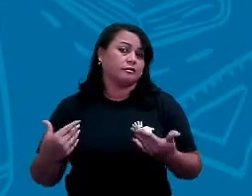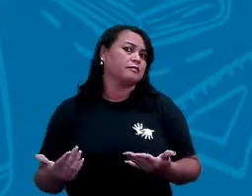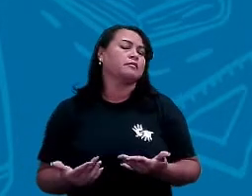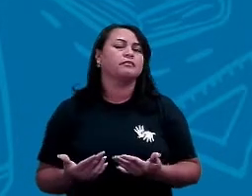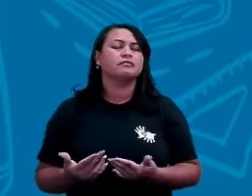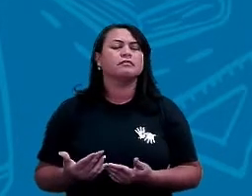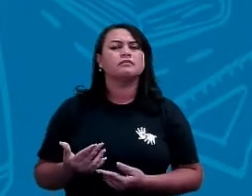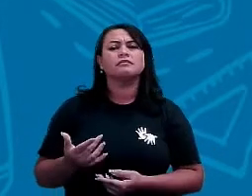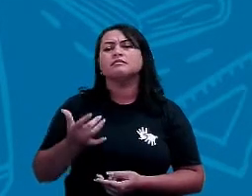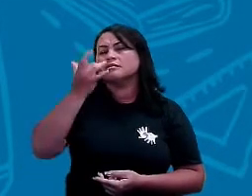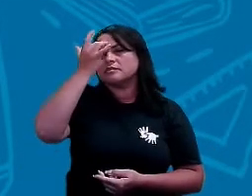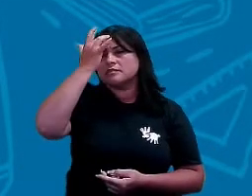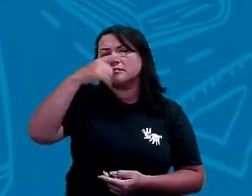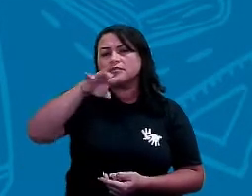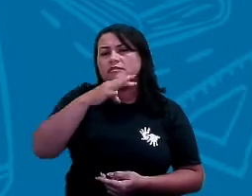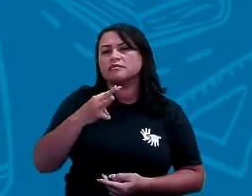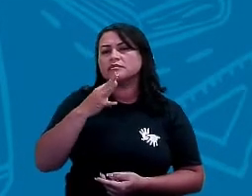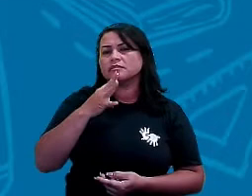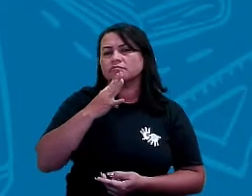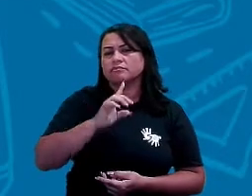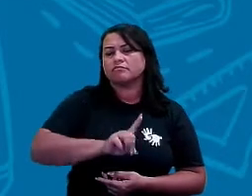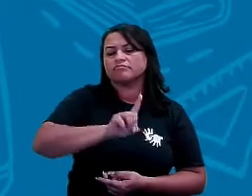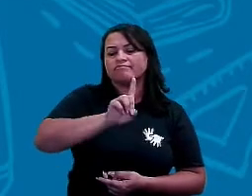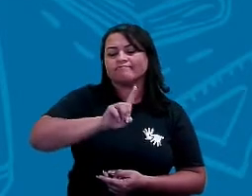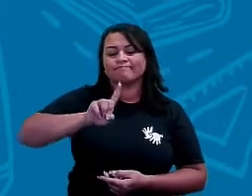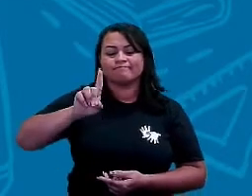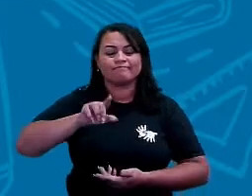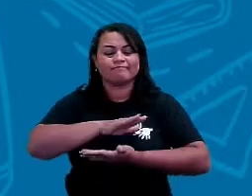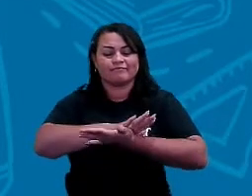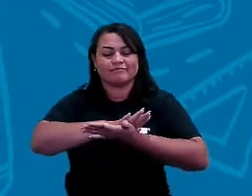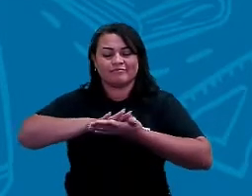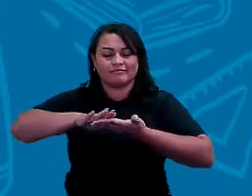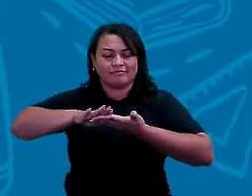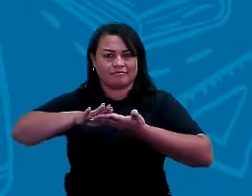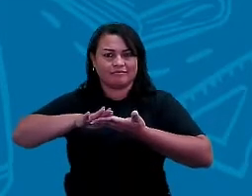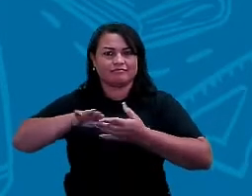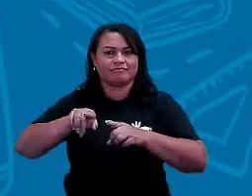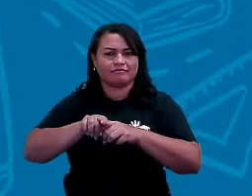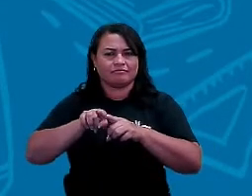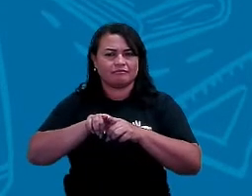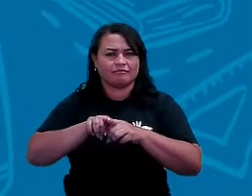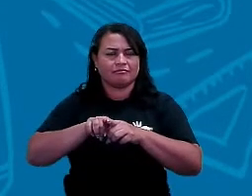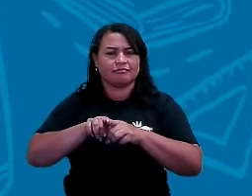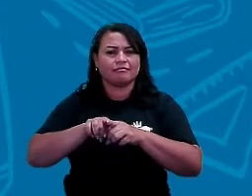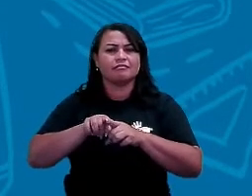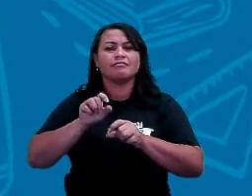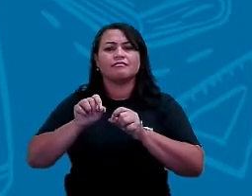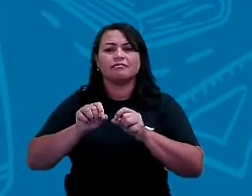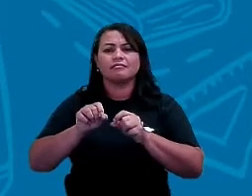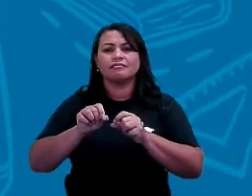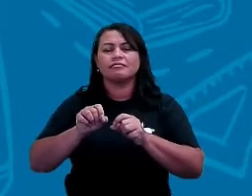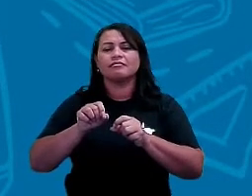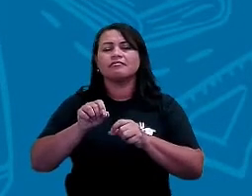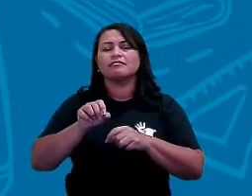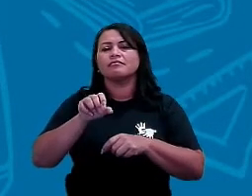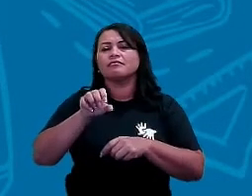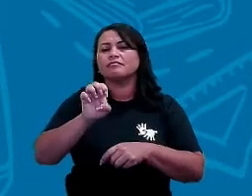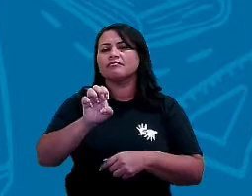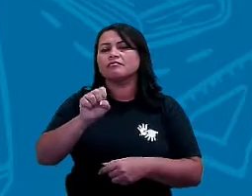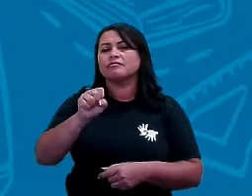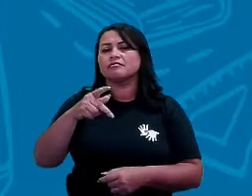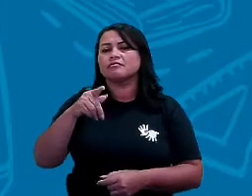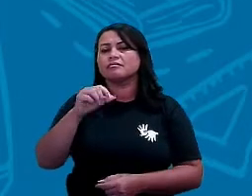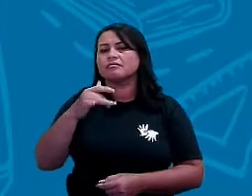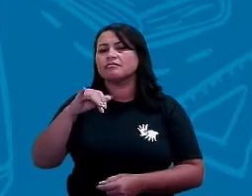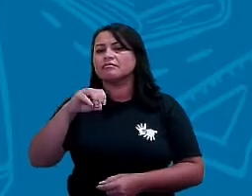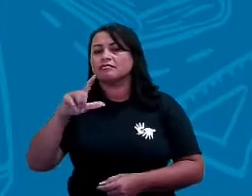é fácil você reconhecer uma figura plana de uma figura espacial, porque quando eu olho a figura plana, eu não tenho